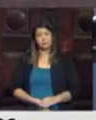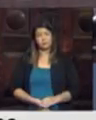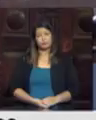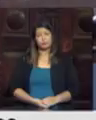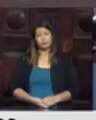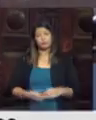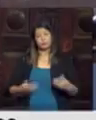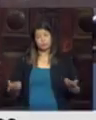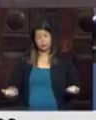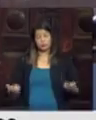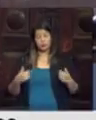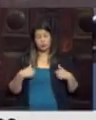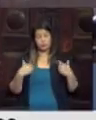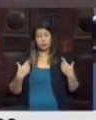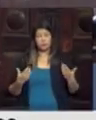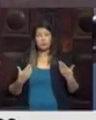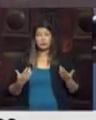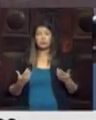quero aqui,